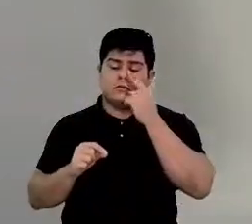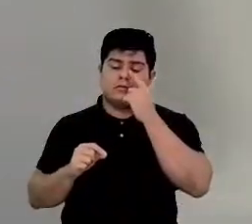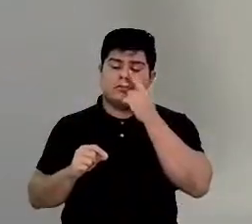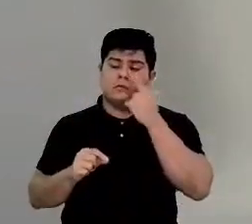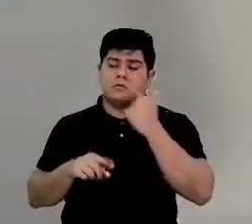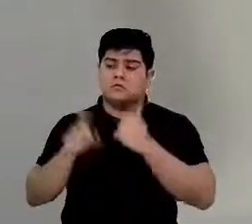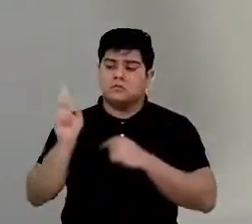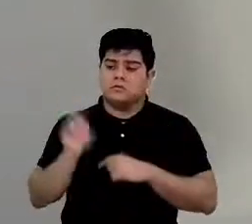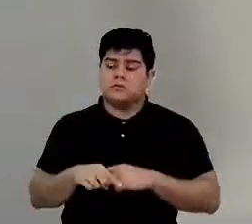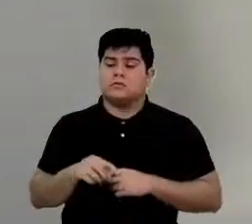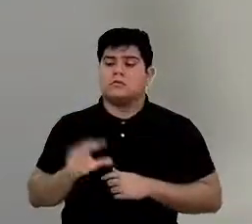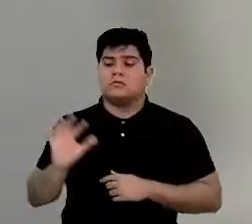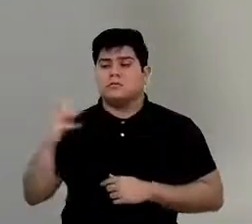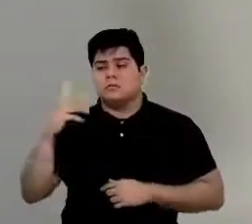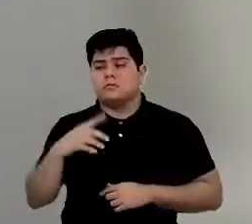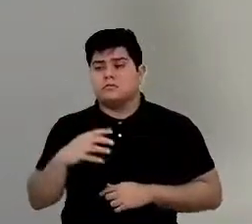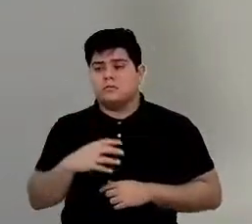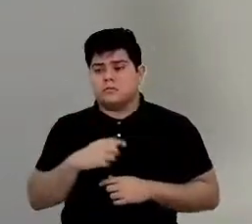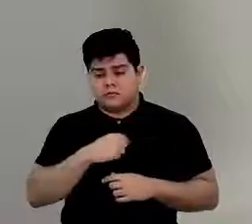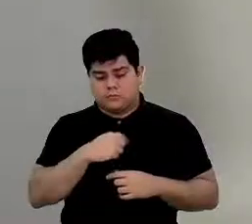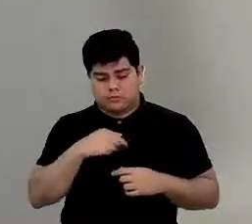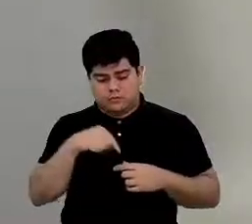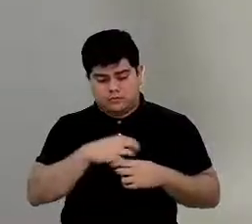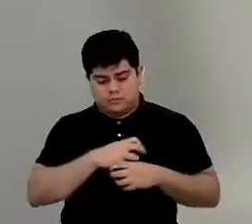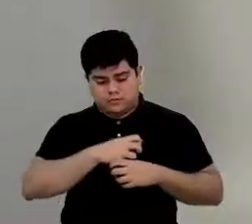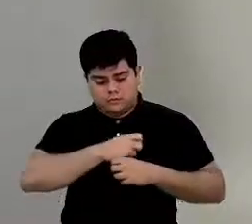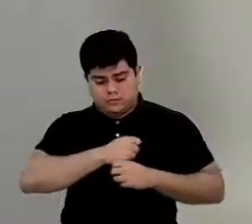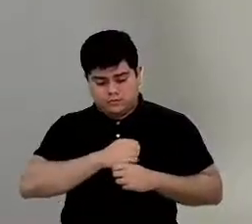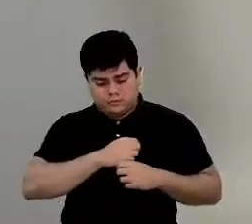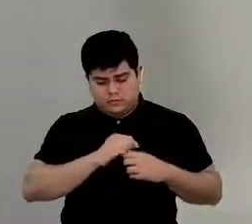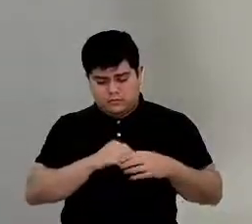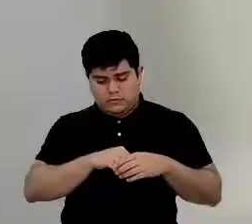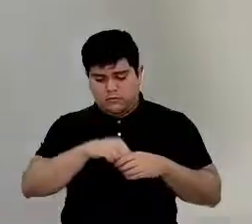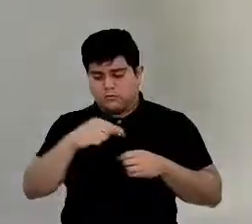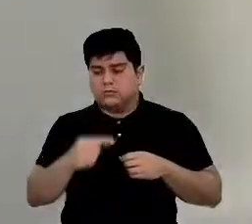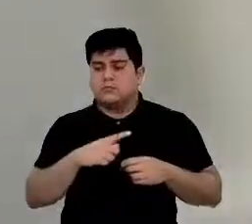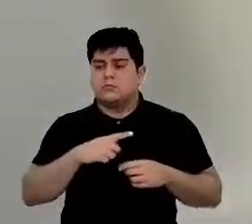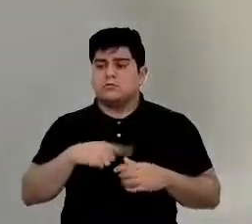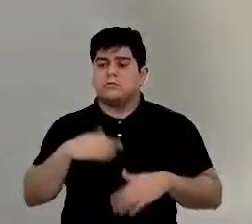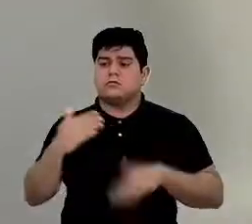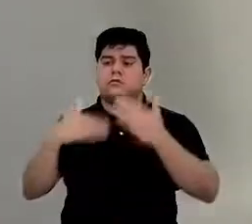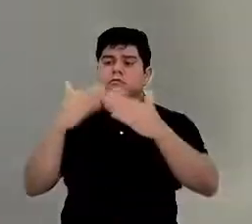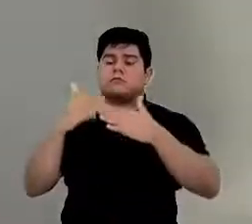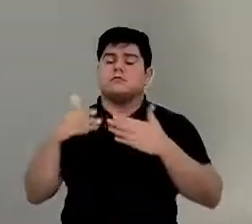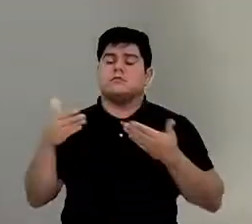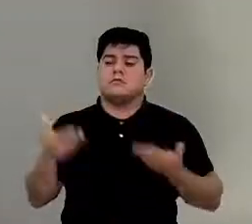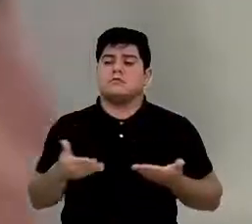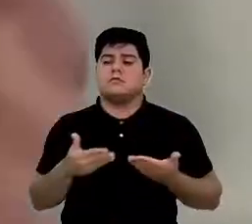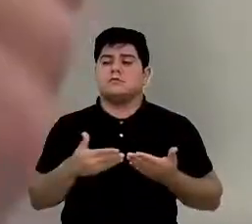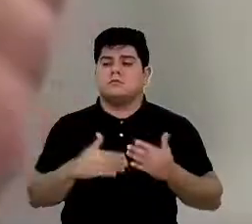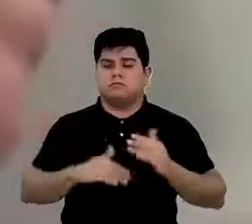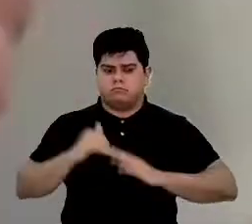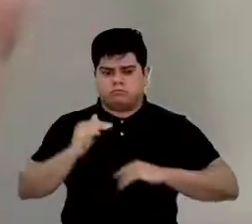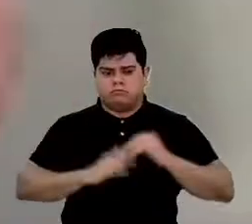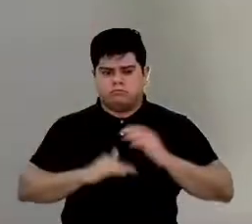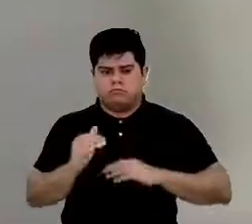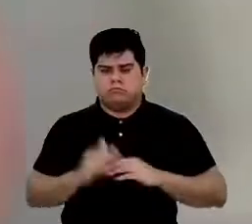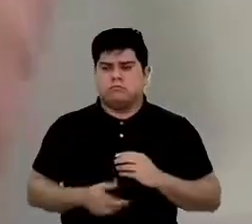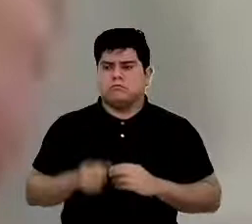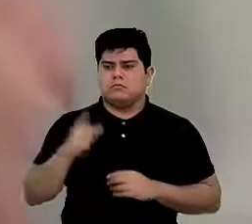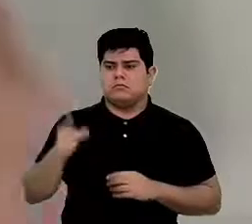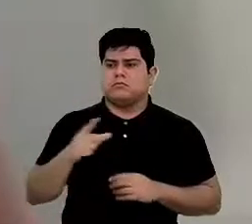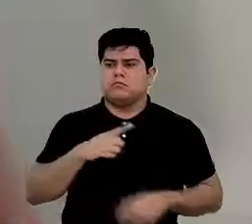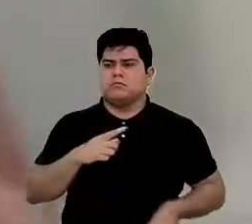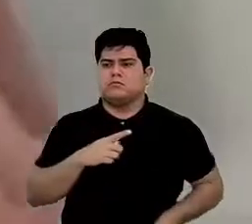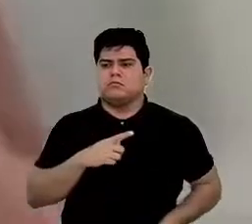é a ocorrência de obstrução, né, da via de saída. Foram até desenvolvidas técnicas, né, de você lacerar de